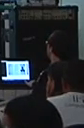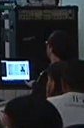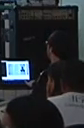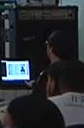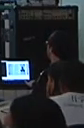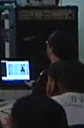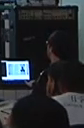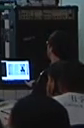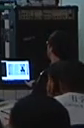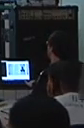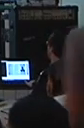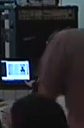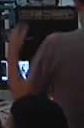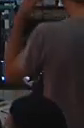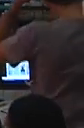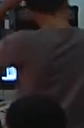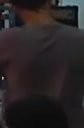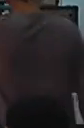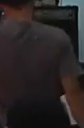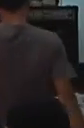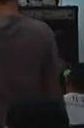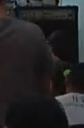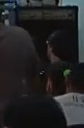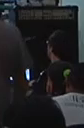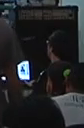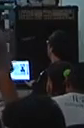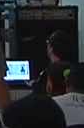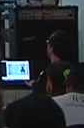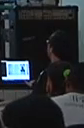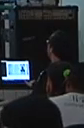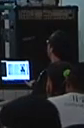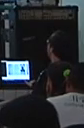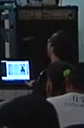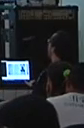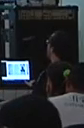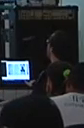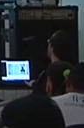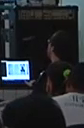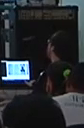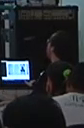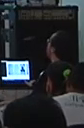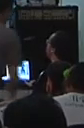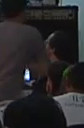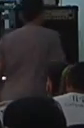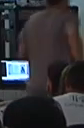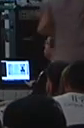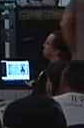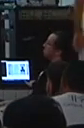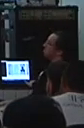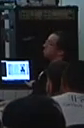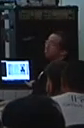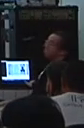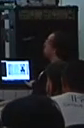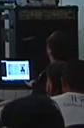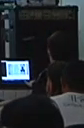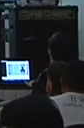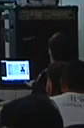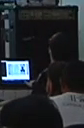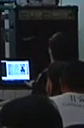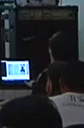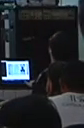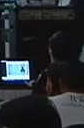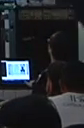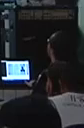Racionalização econômica e padronização das atividades, valorização das ações de comunicação, eleições